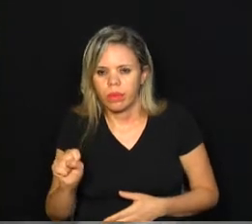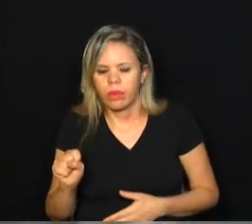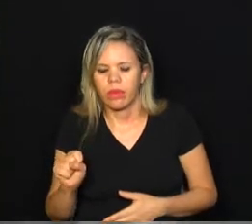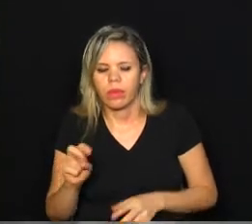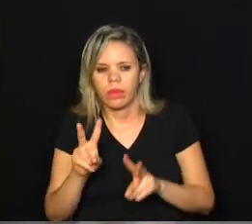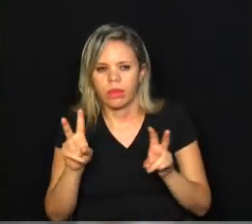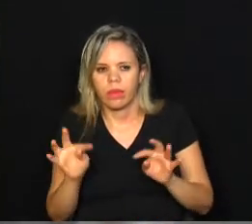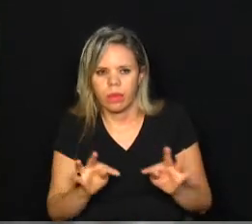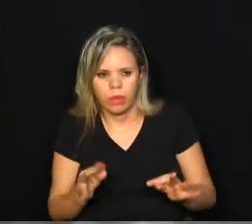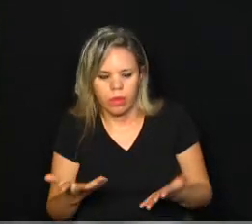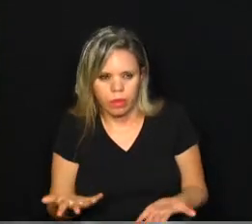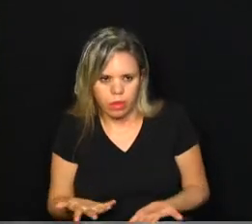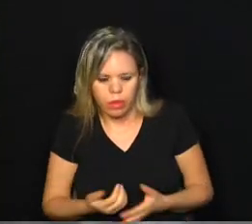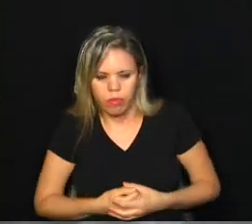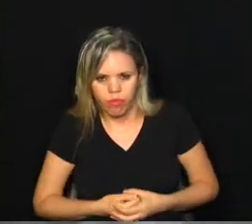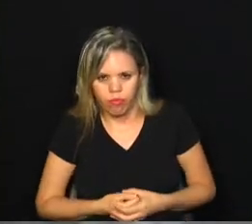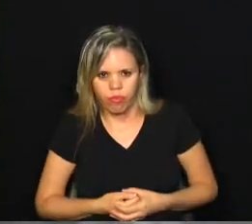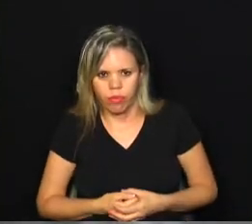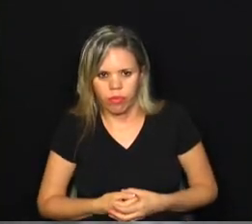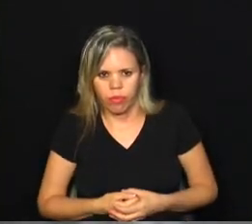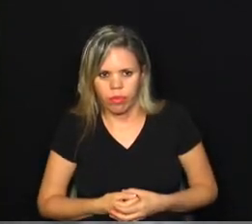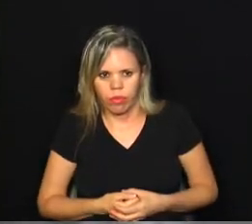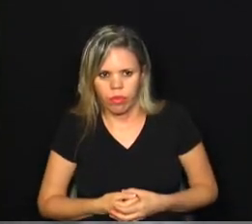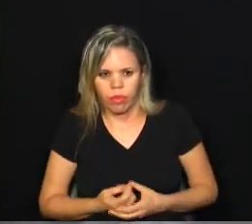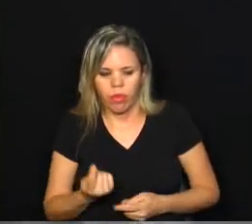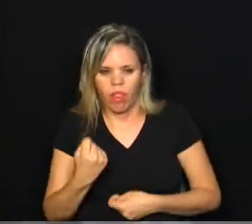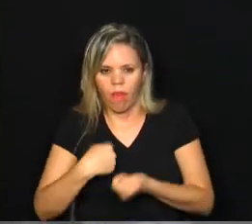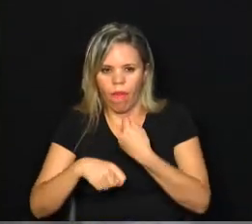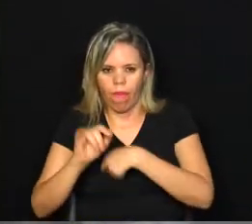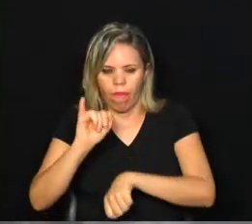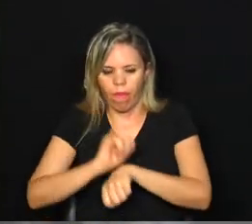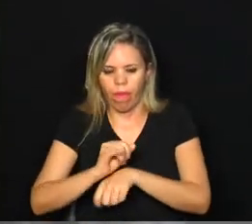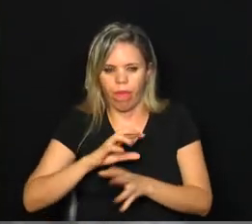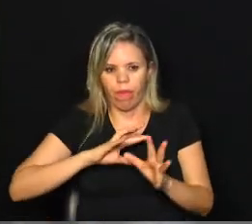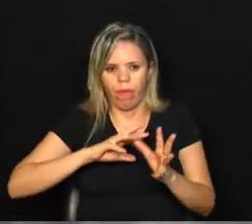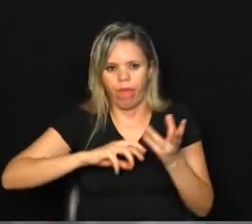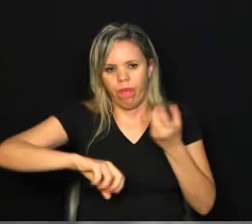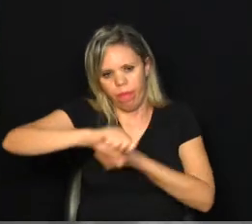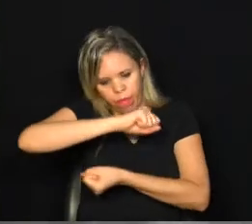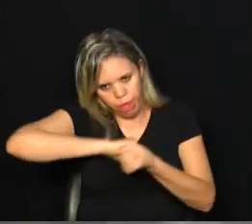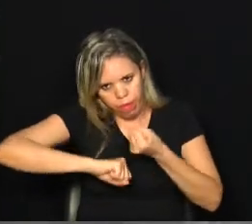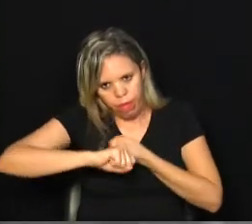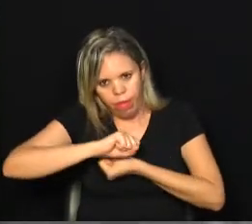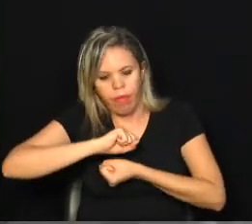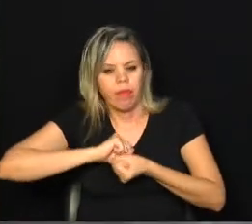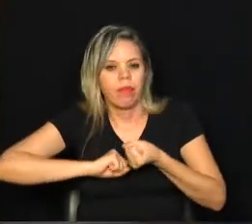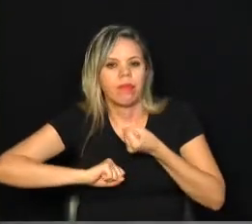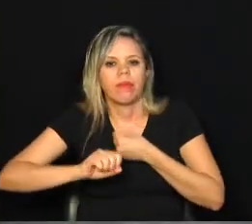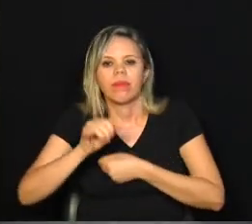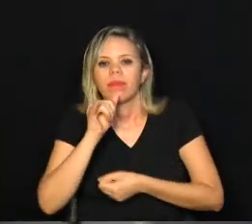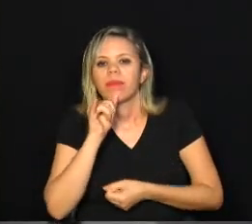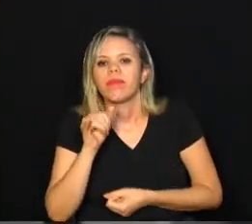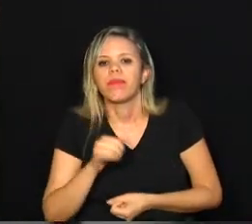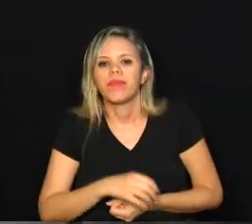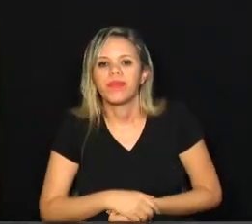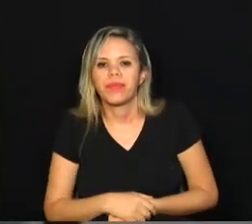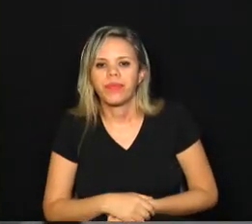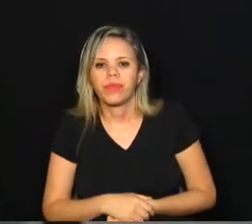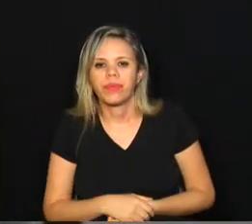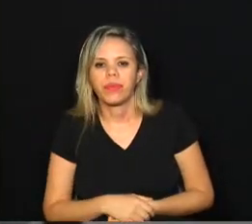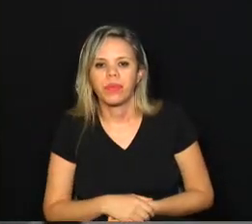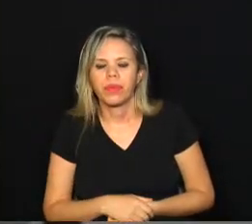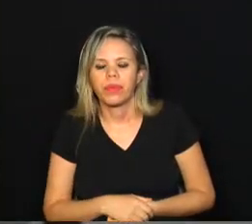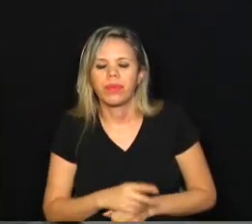trata do Hub Internacional de Desenvolvimento Sustentável, que é um exemplo,